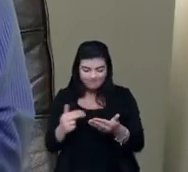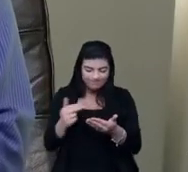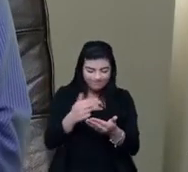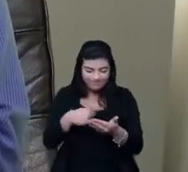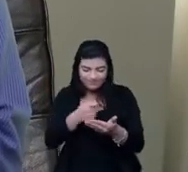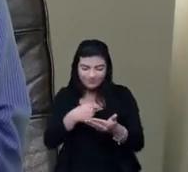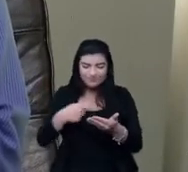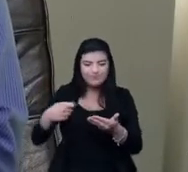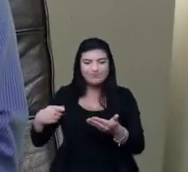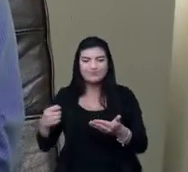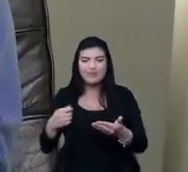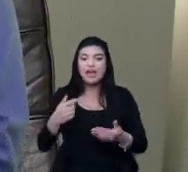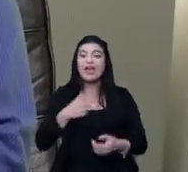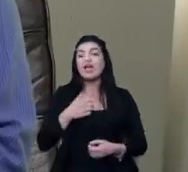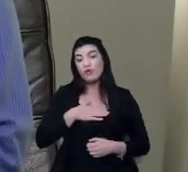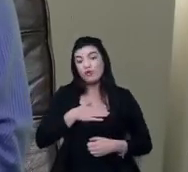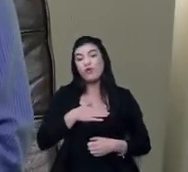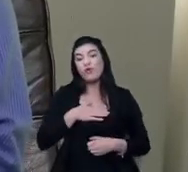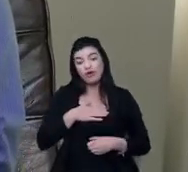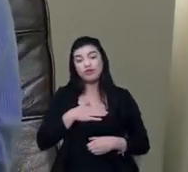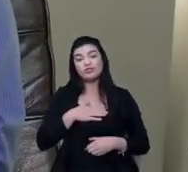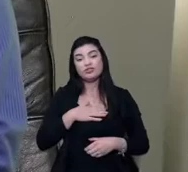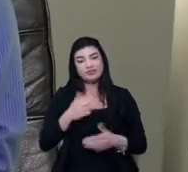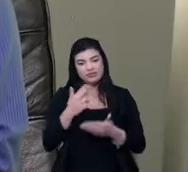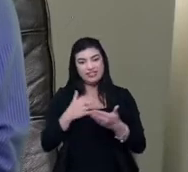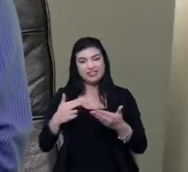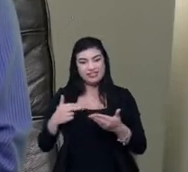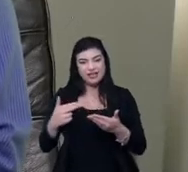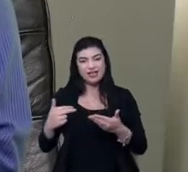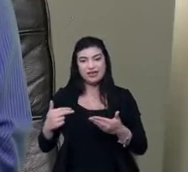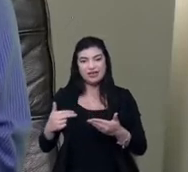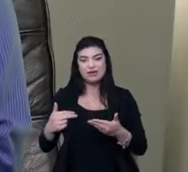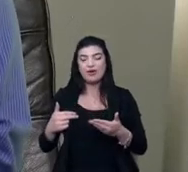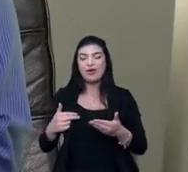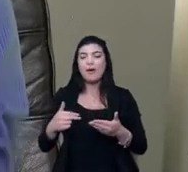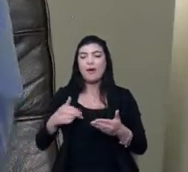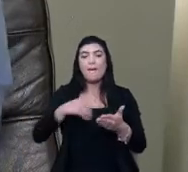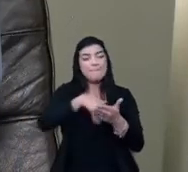considero desenhista, assim, nesse sentido da pintura, porque eu gosto de desenhar